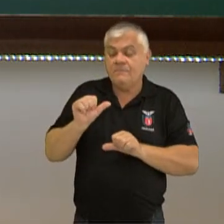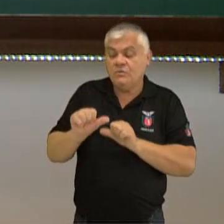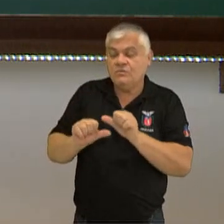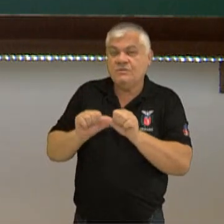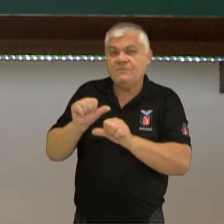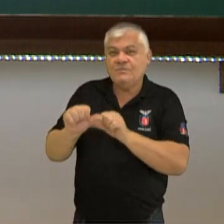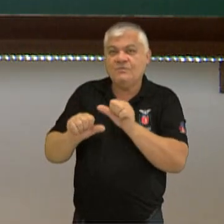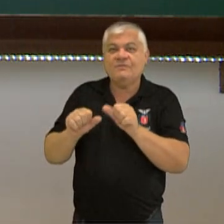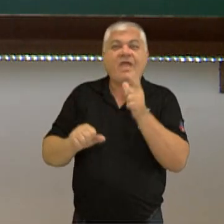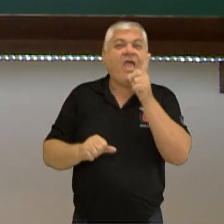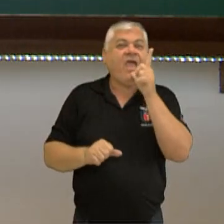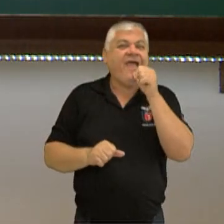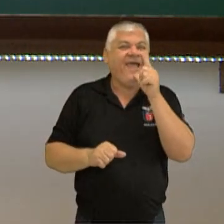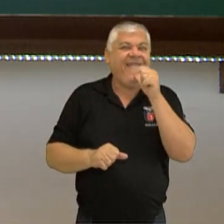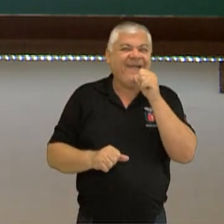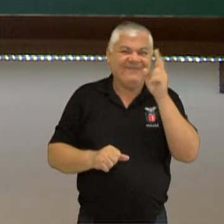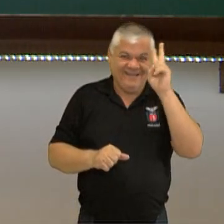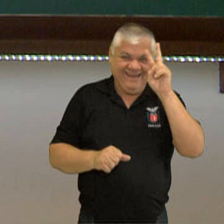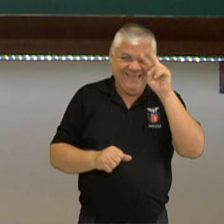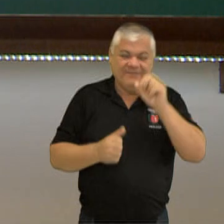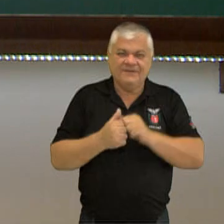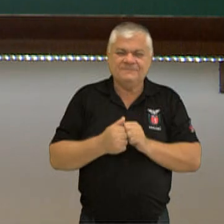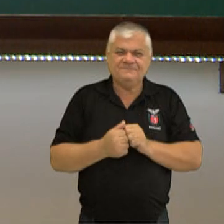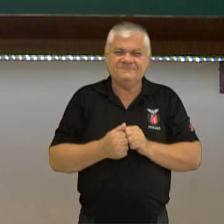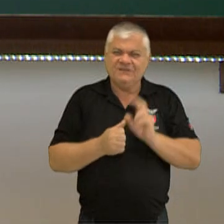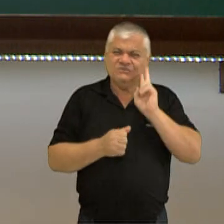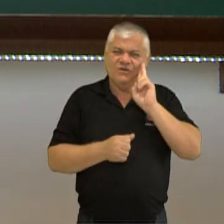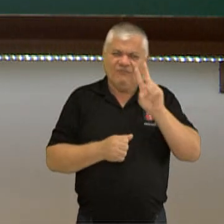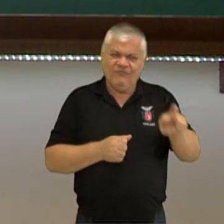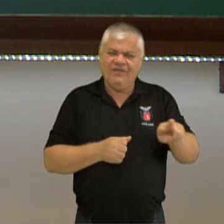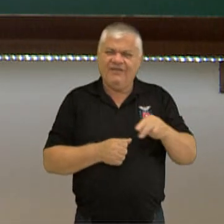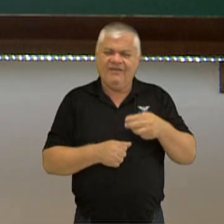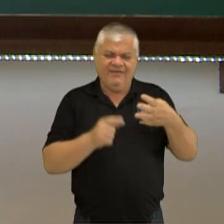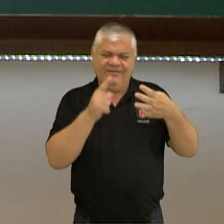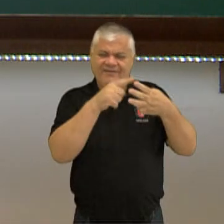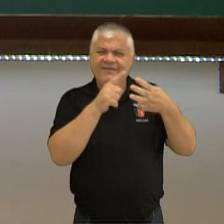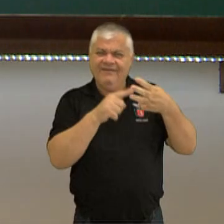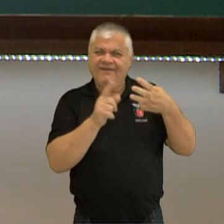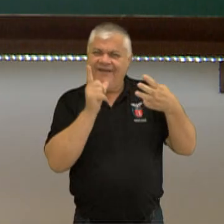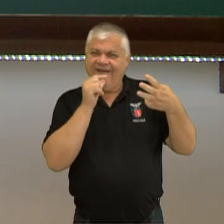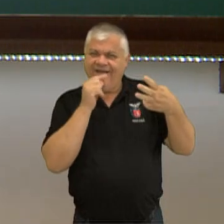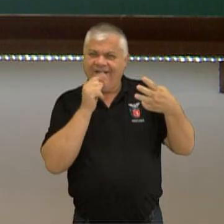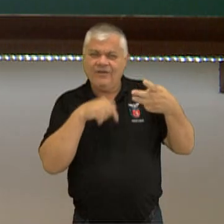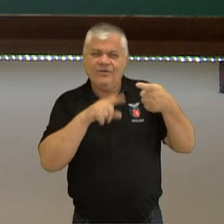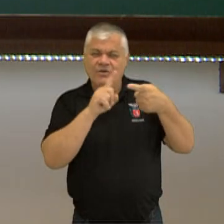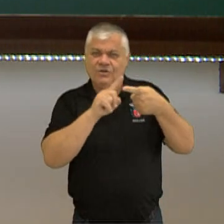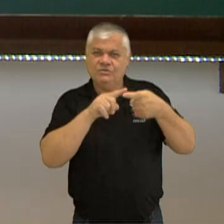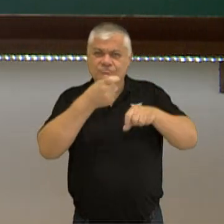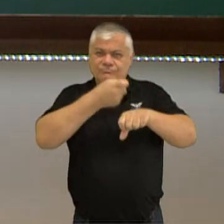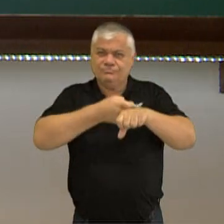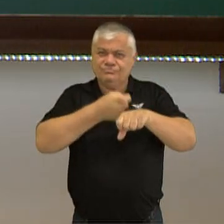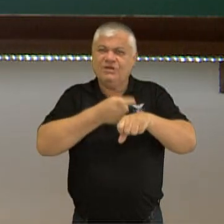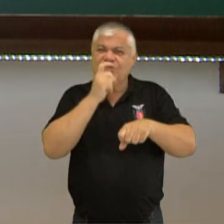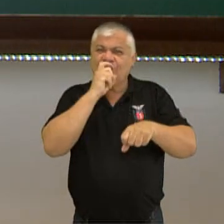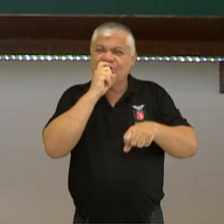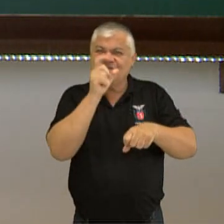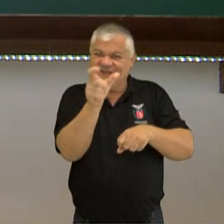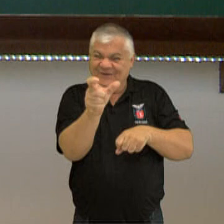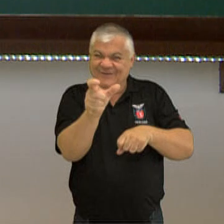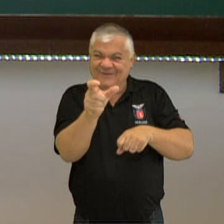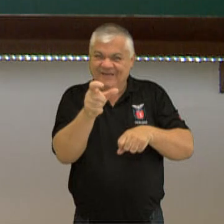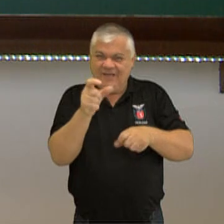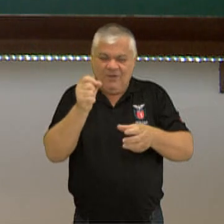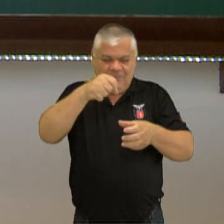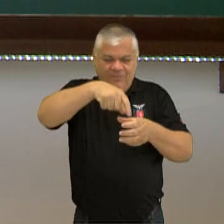físico da água. Lembram? No dia a dia, você percebe os três estados físicos da água? Sólido, aquele gelo que a